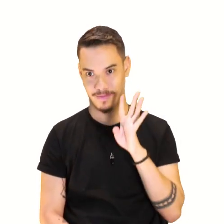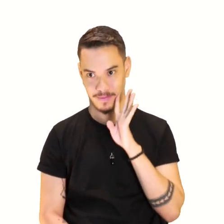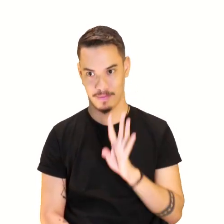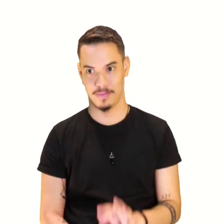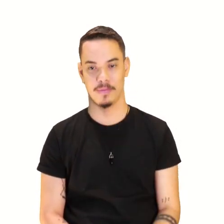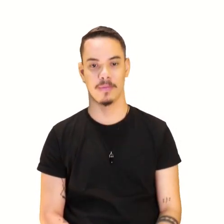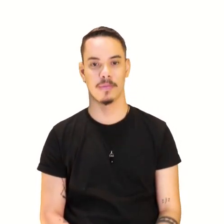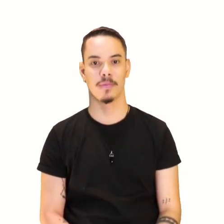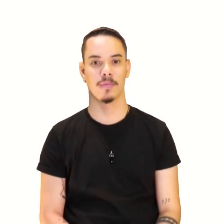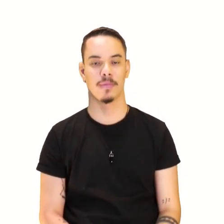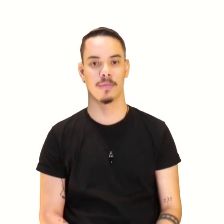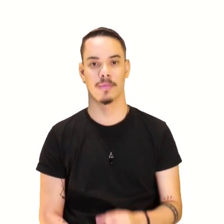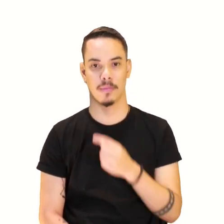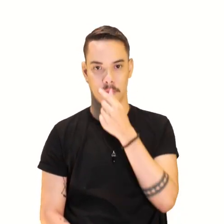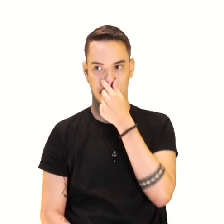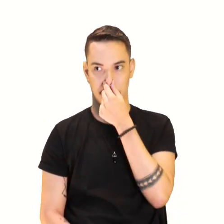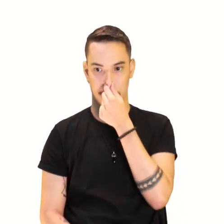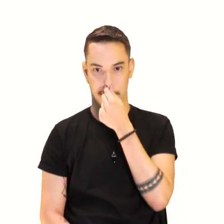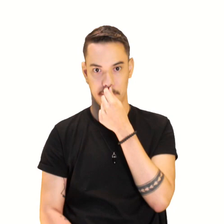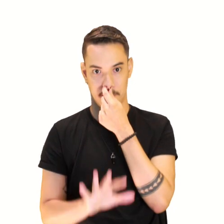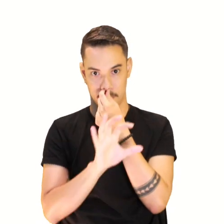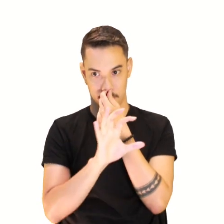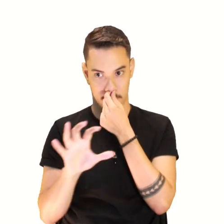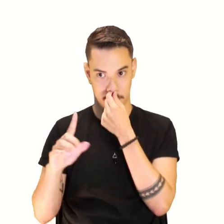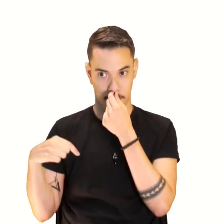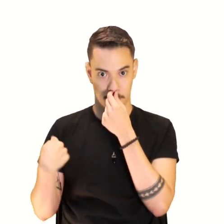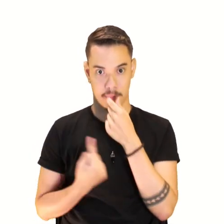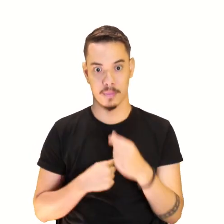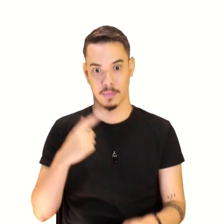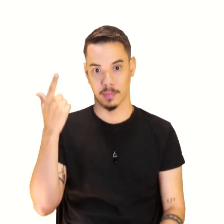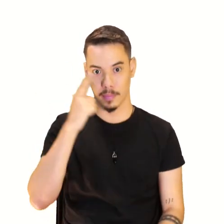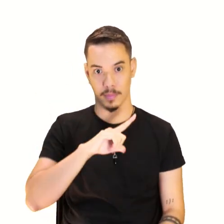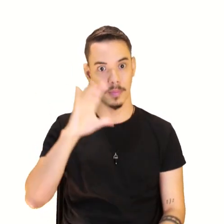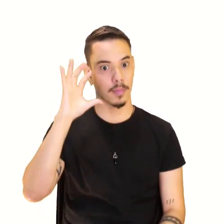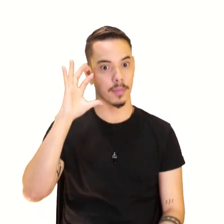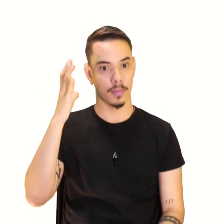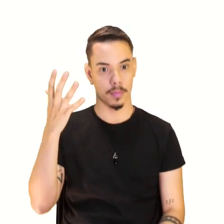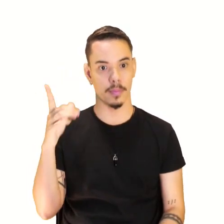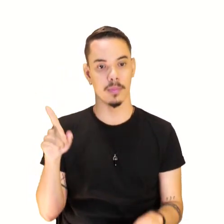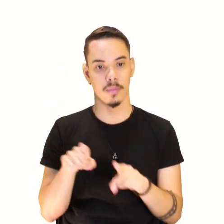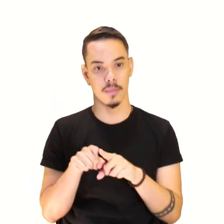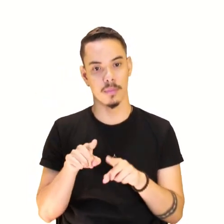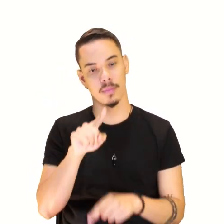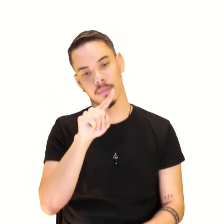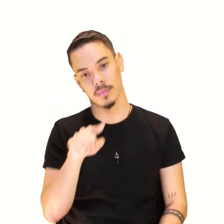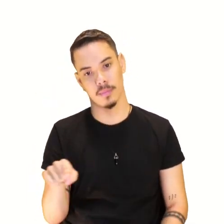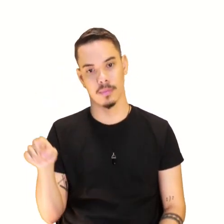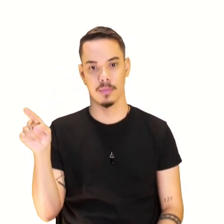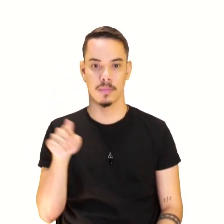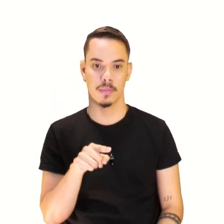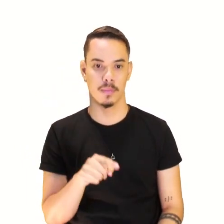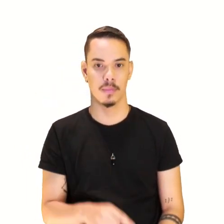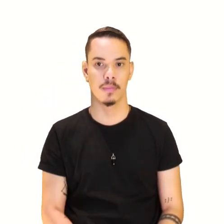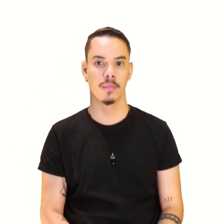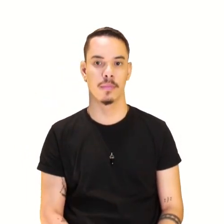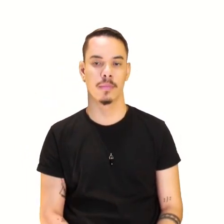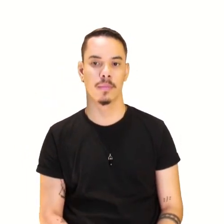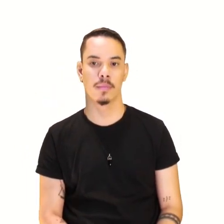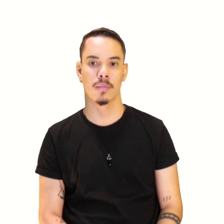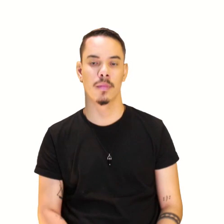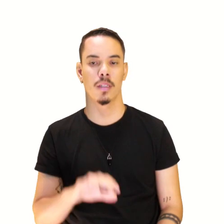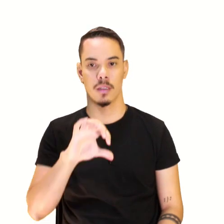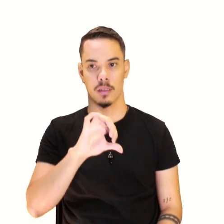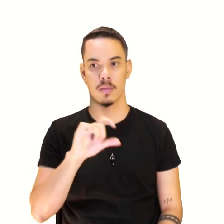assim a gente vai né conseguindo resolver pelo raciocínio lógico quem resolveu aqui também vai dar certo tá vai ficar 9 x 9